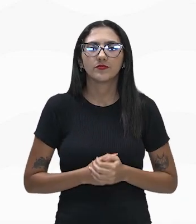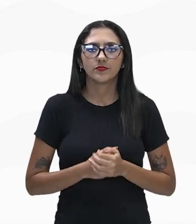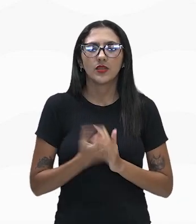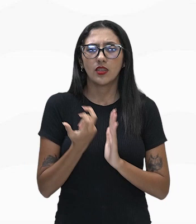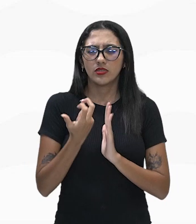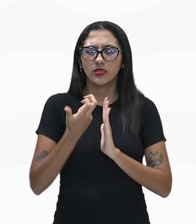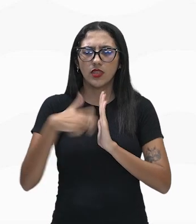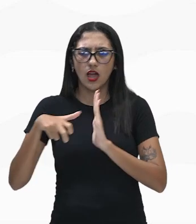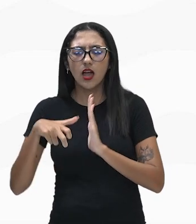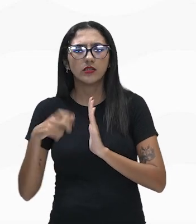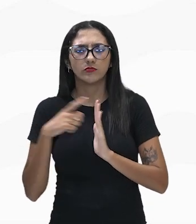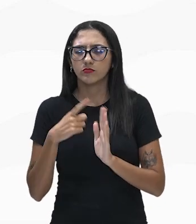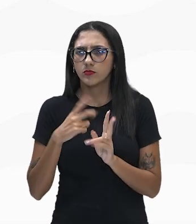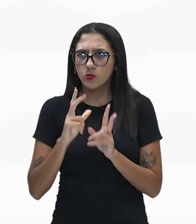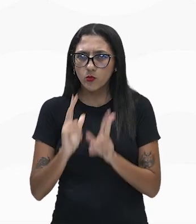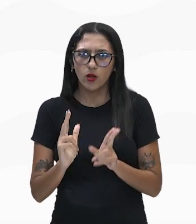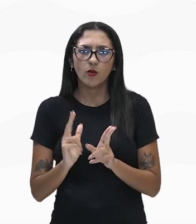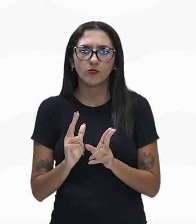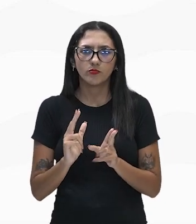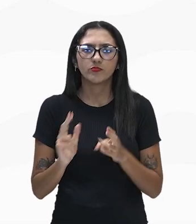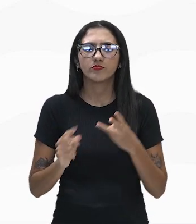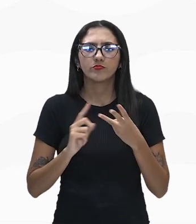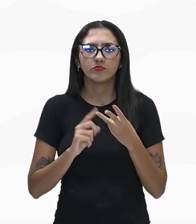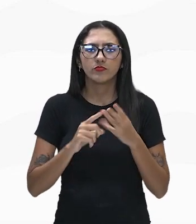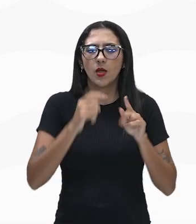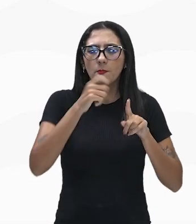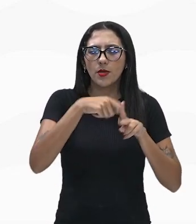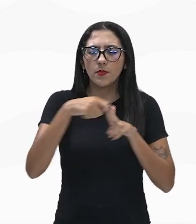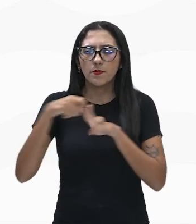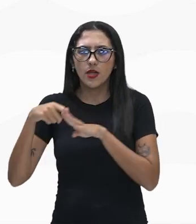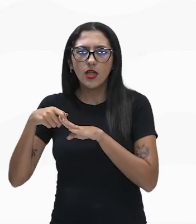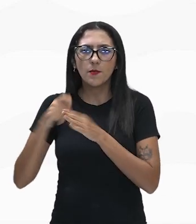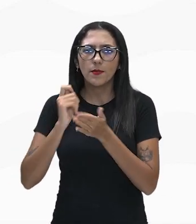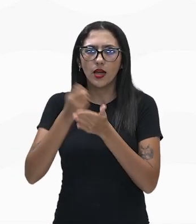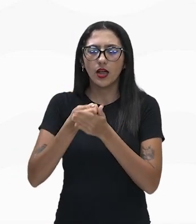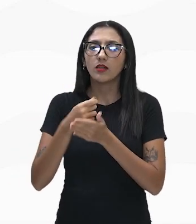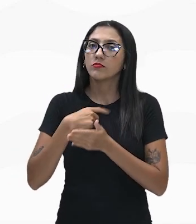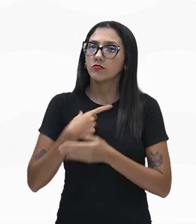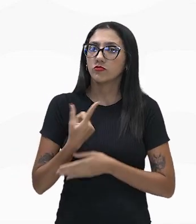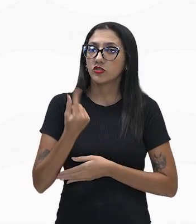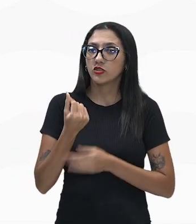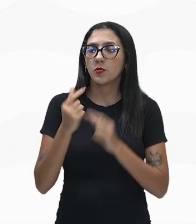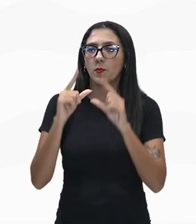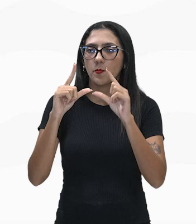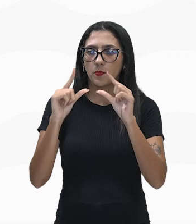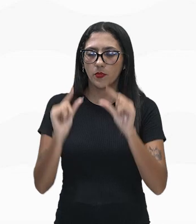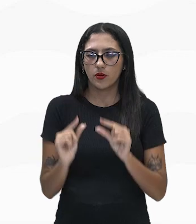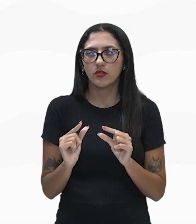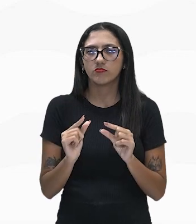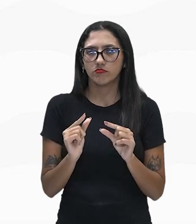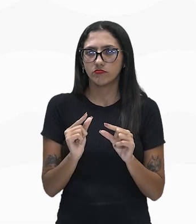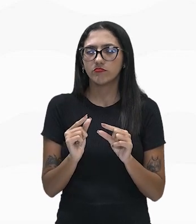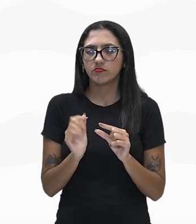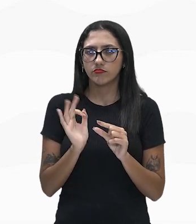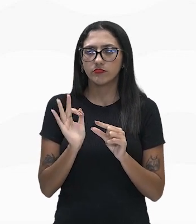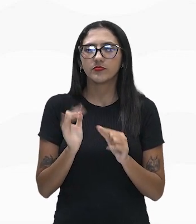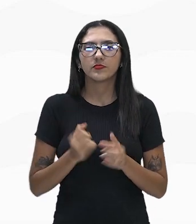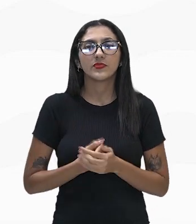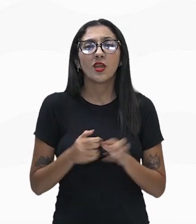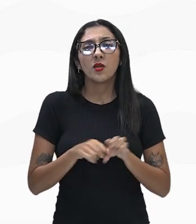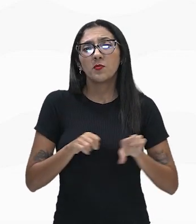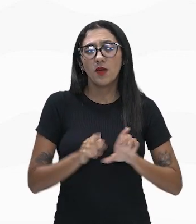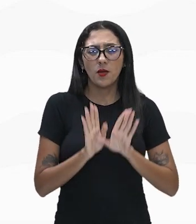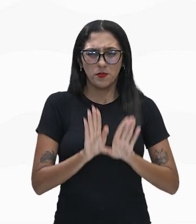a mesma. A parcela baixou o valor, né? Logicamente, a parcela baixou o valor. Mas,